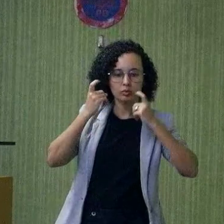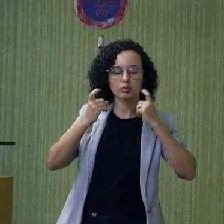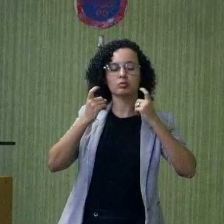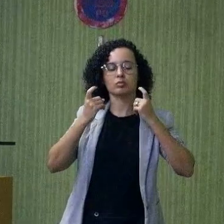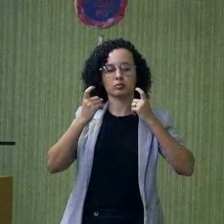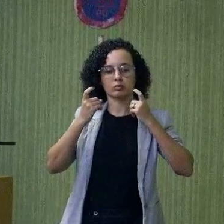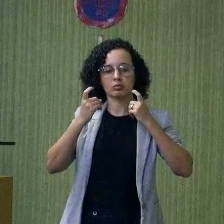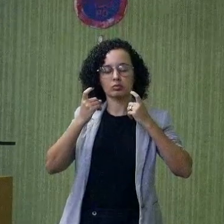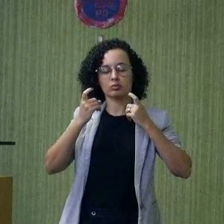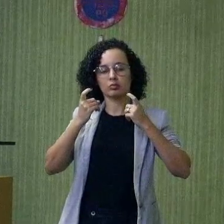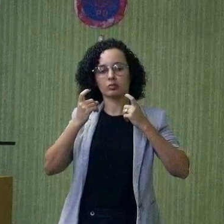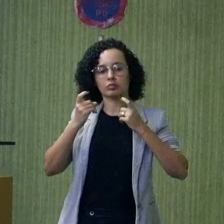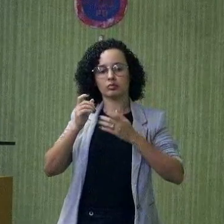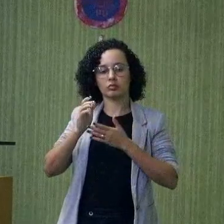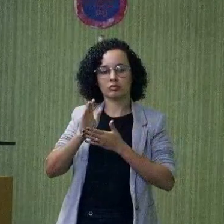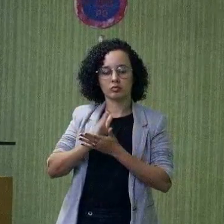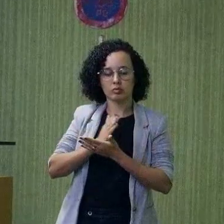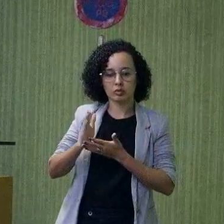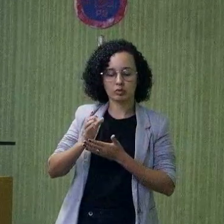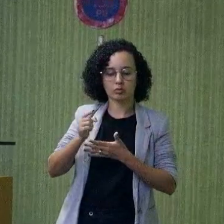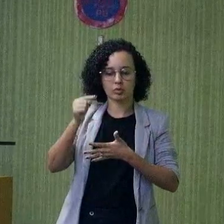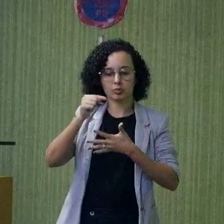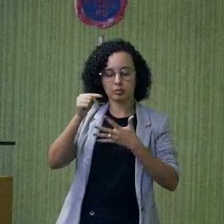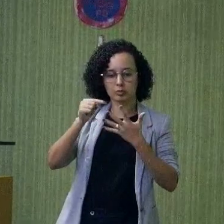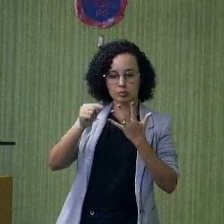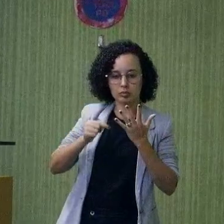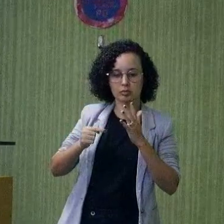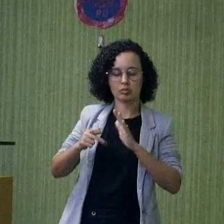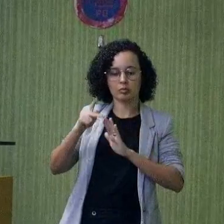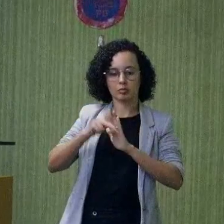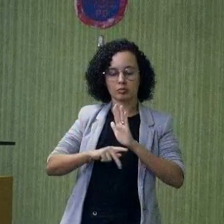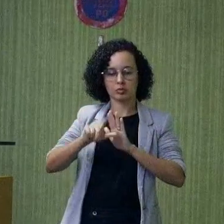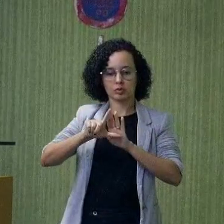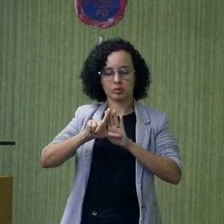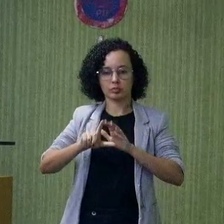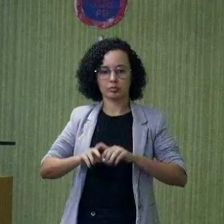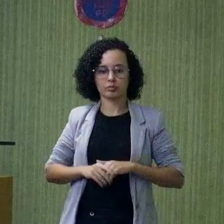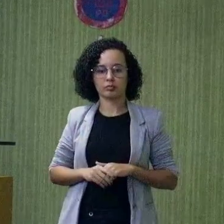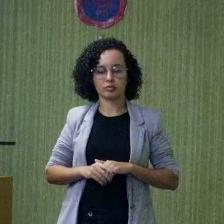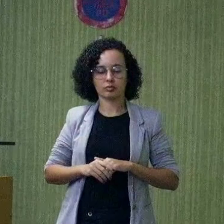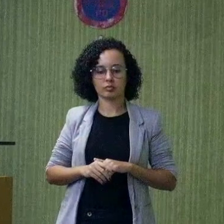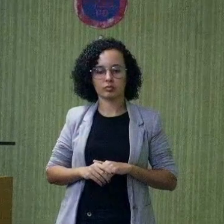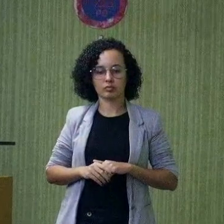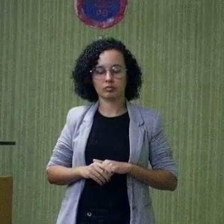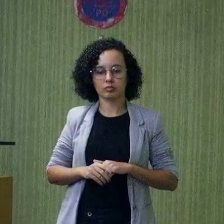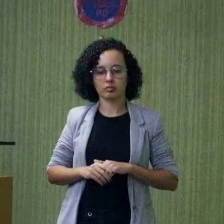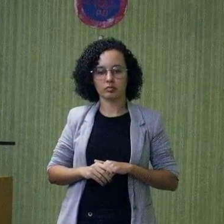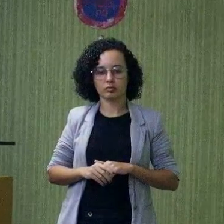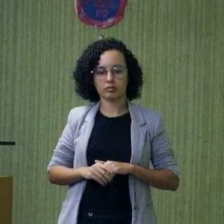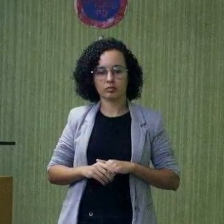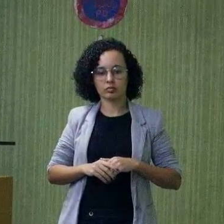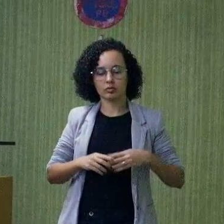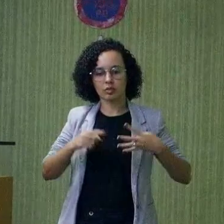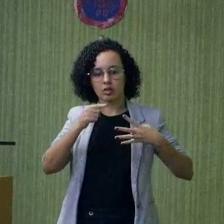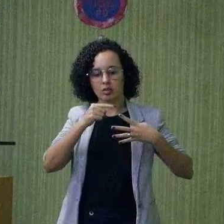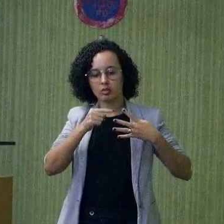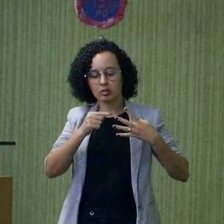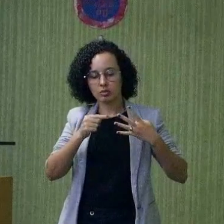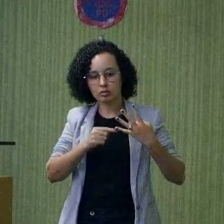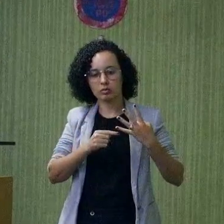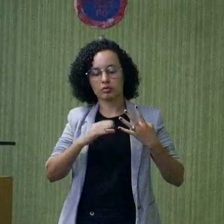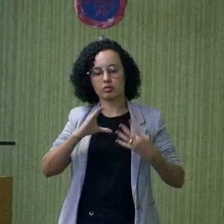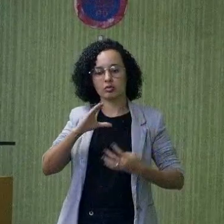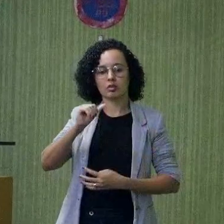definições n é no no próprio projeto de lei né as categorias que são mencionadas no artigo 214 da